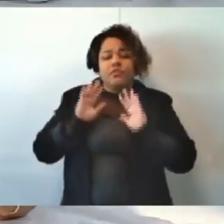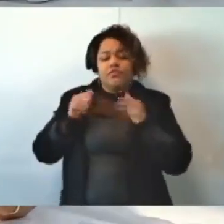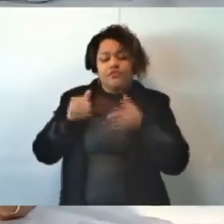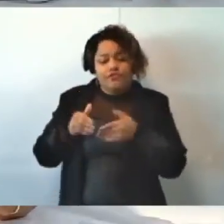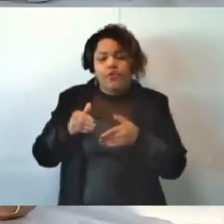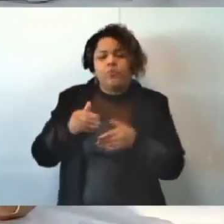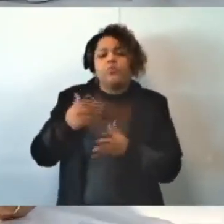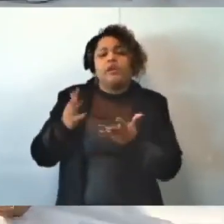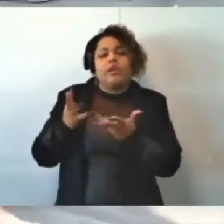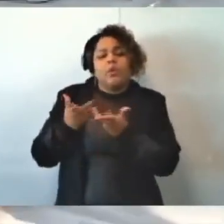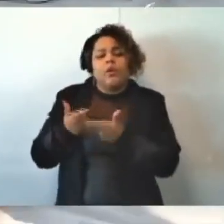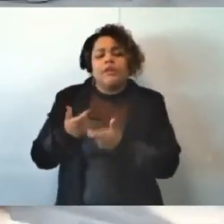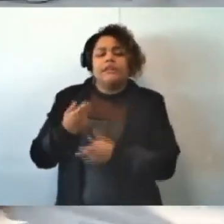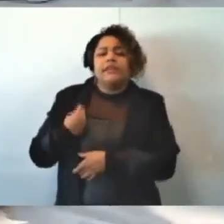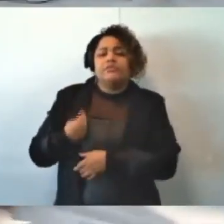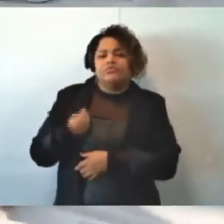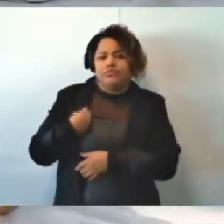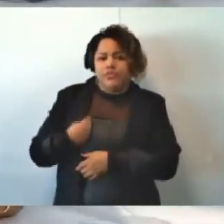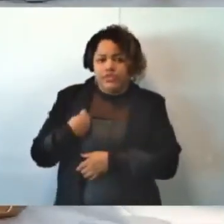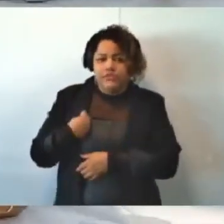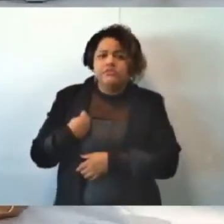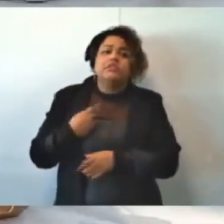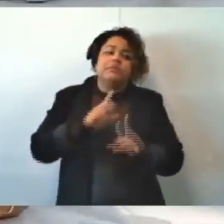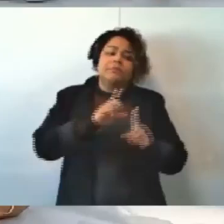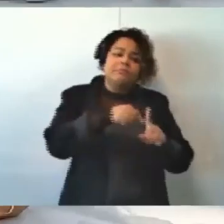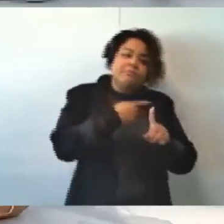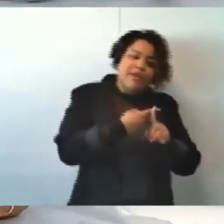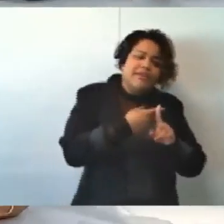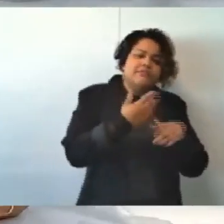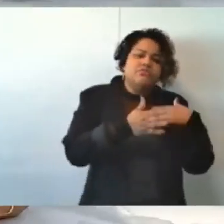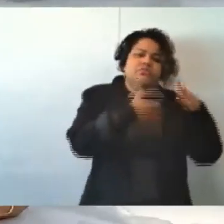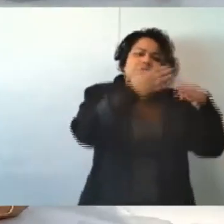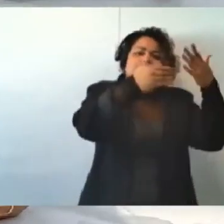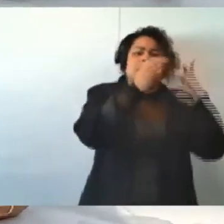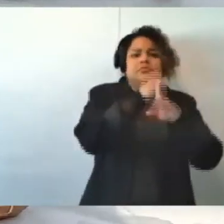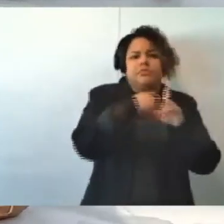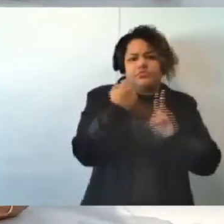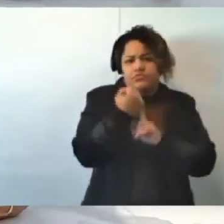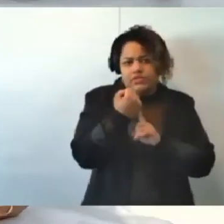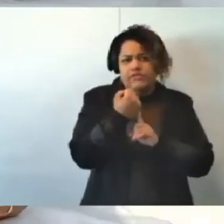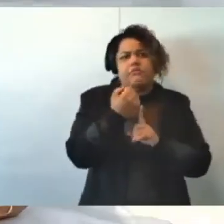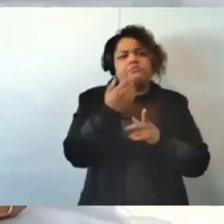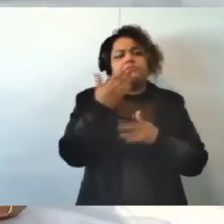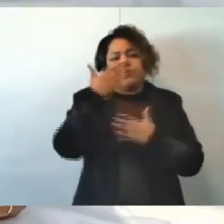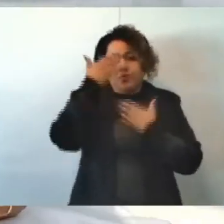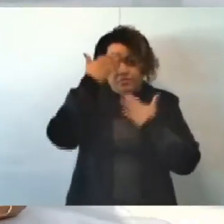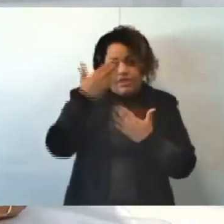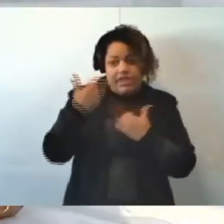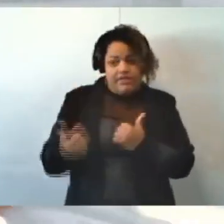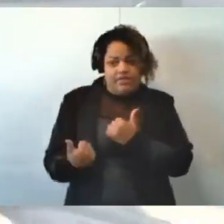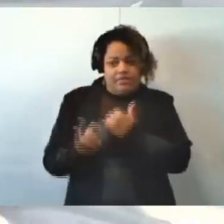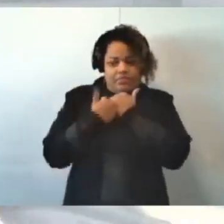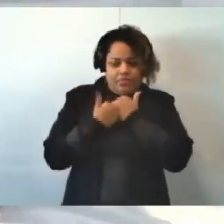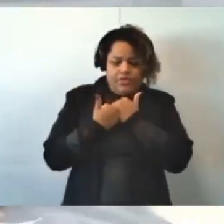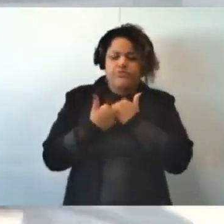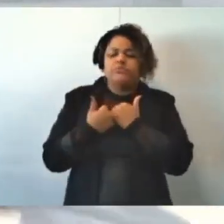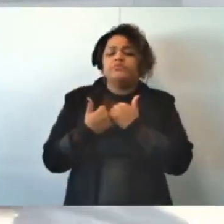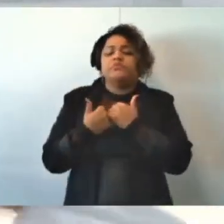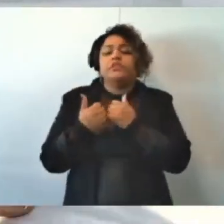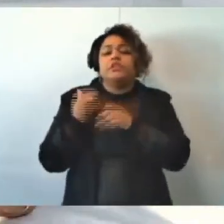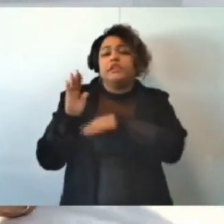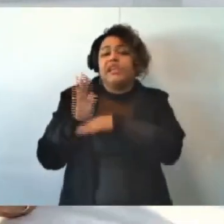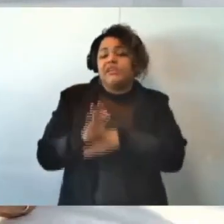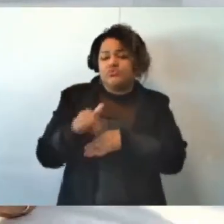desenvolvimento social. Obrigado pelo apoio contínuo e pela sua dedicação ao nosso bairro. Esperamos